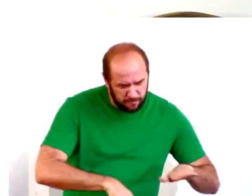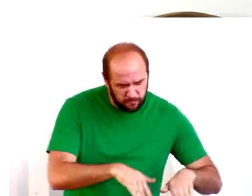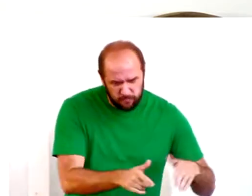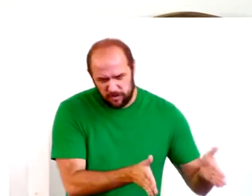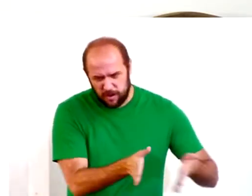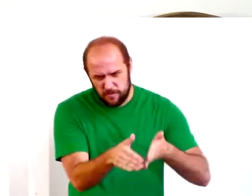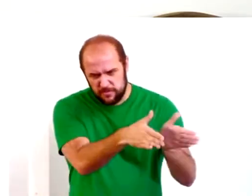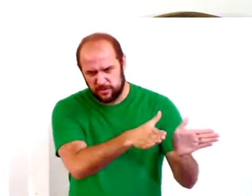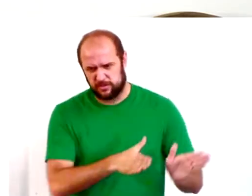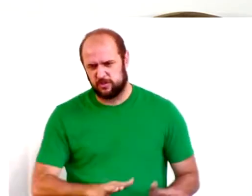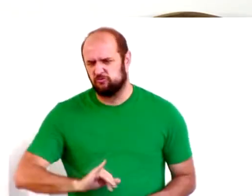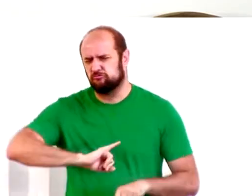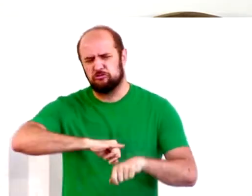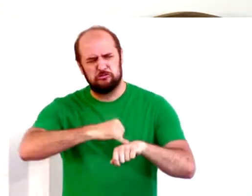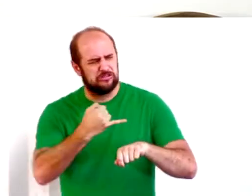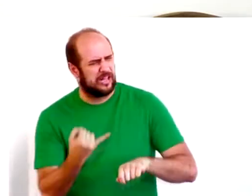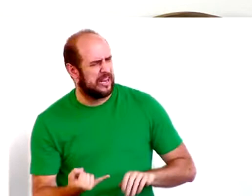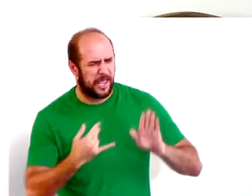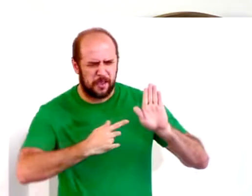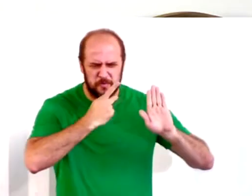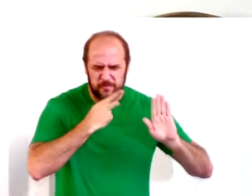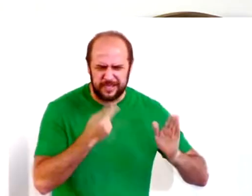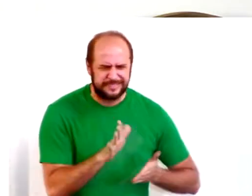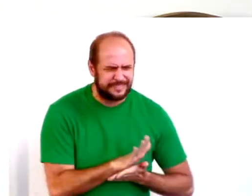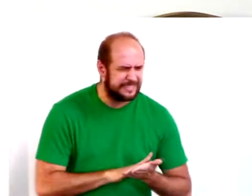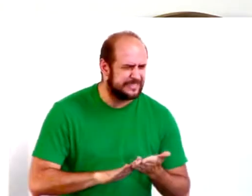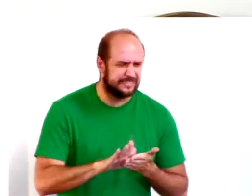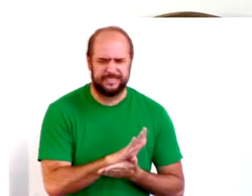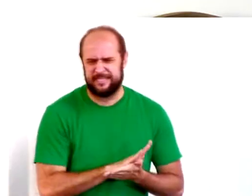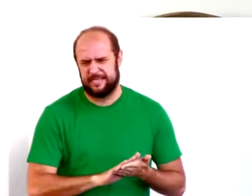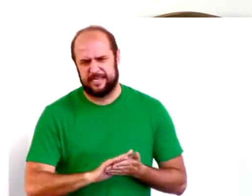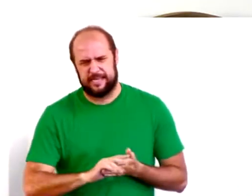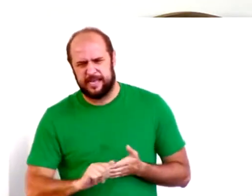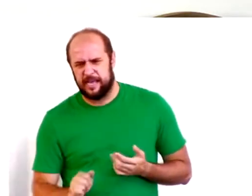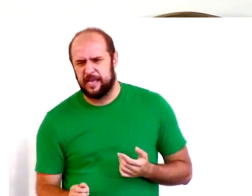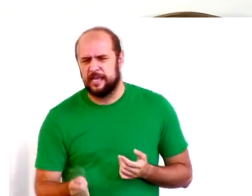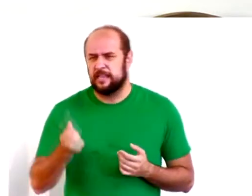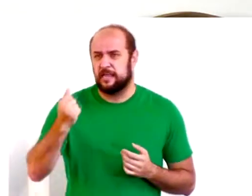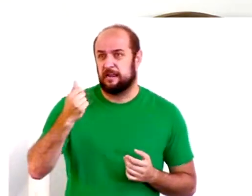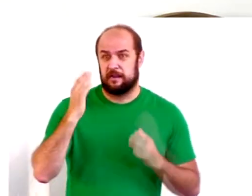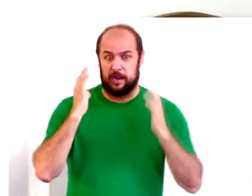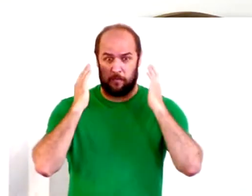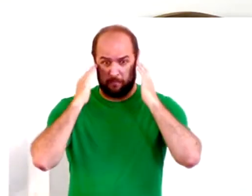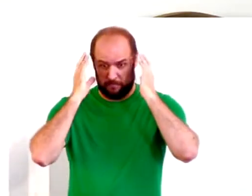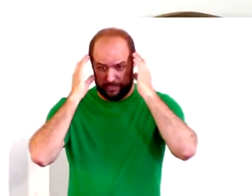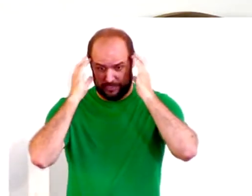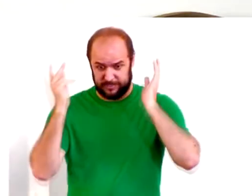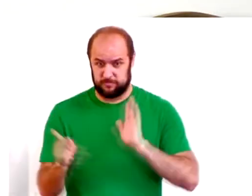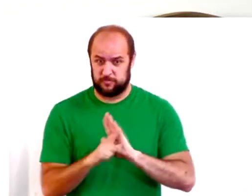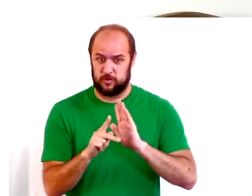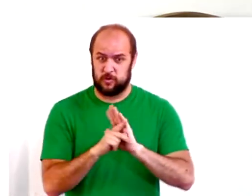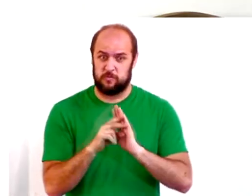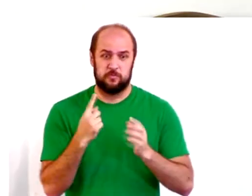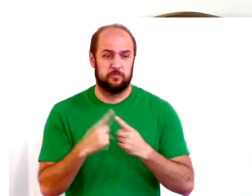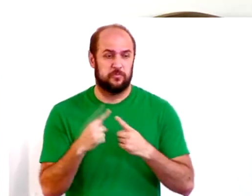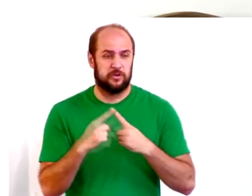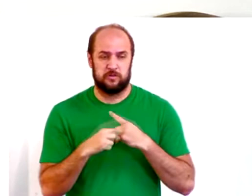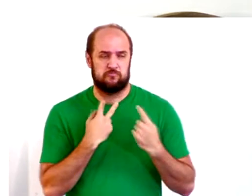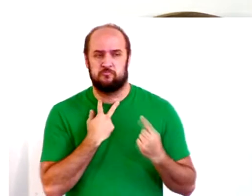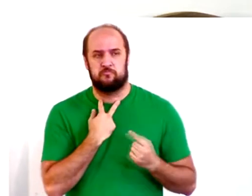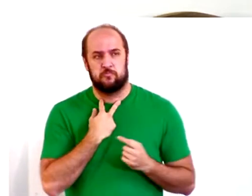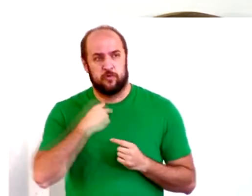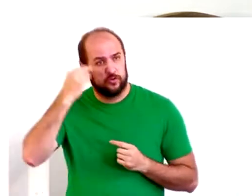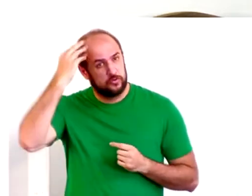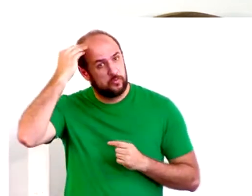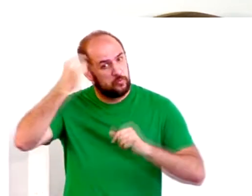por Jerusalém, por ser cidade do grande rei, nem jureis pela tua cabeça, porque não podes tornar um